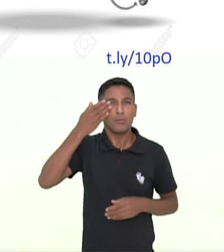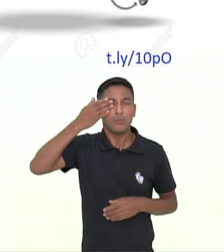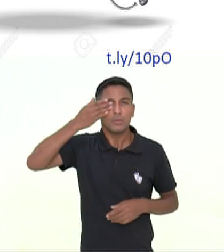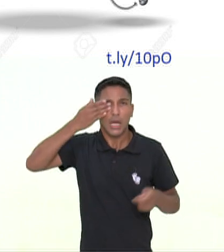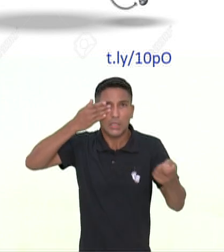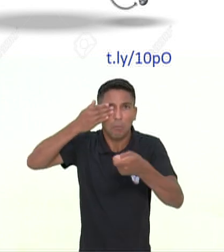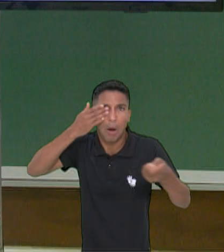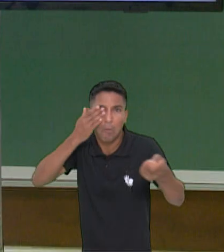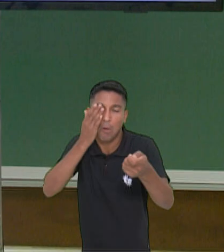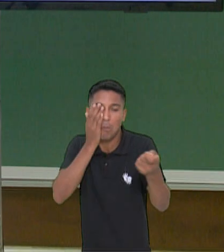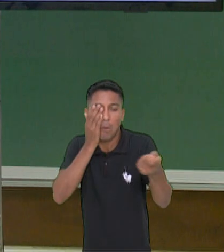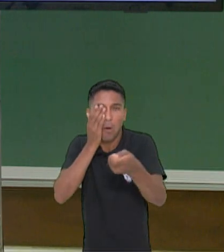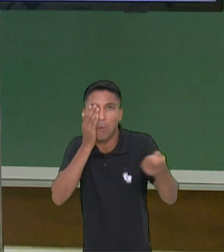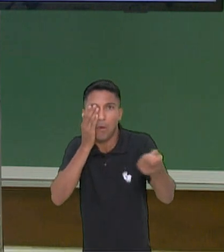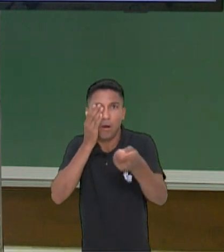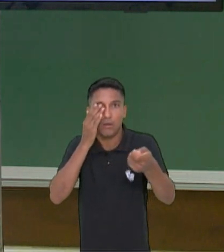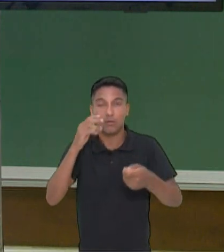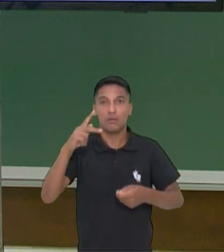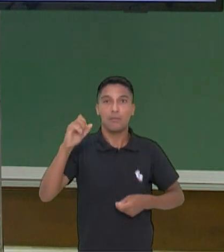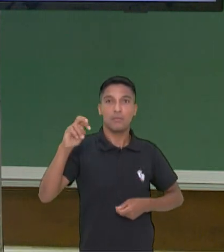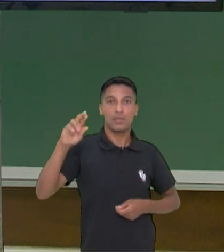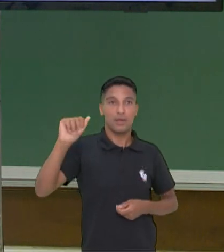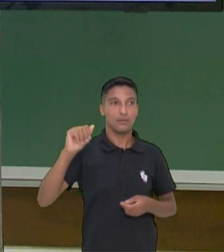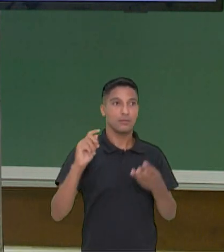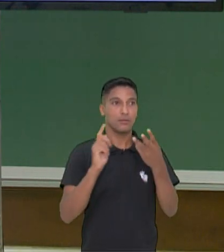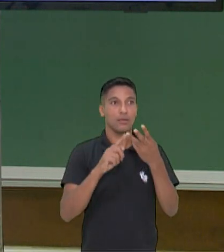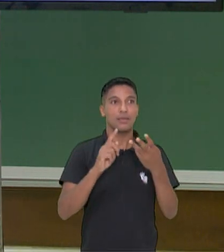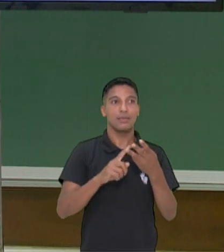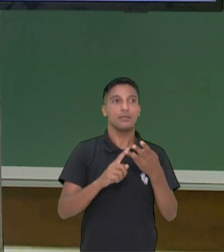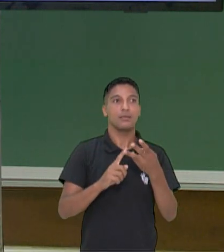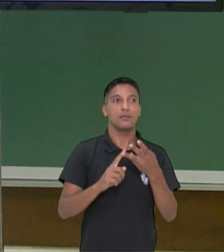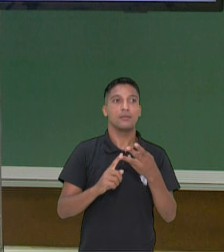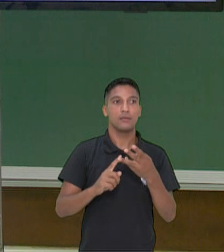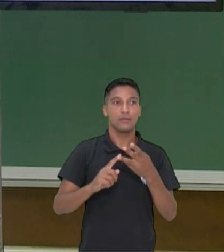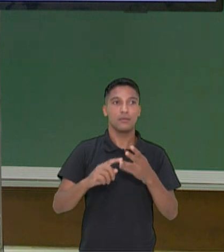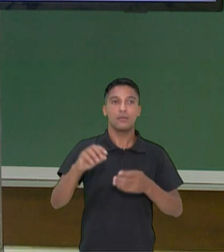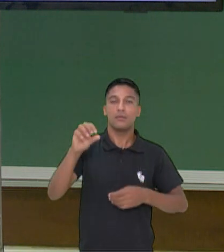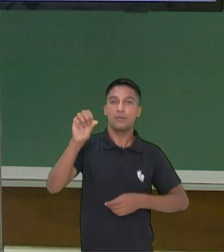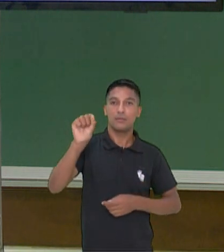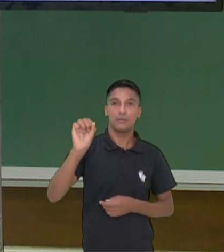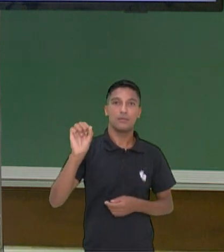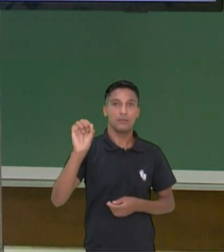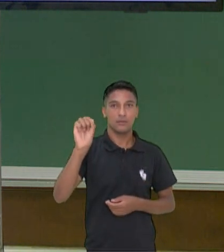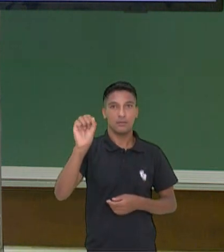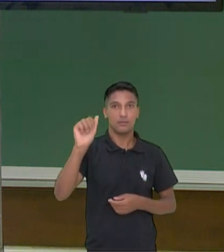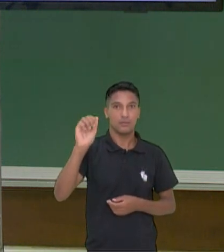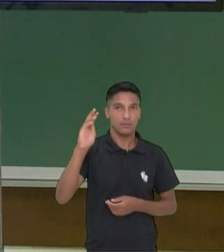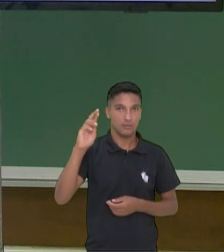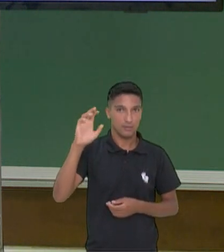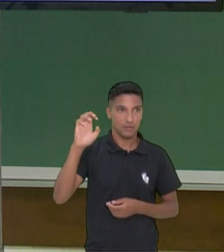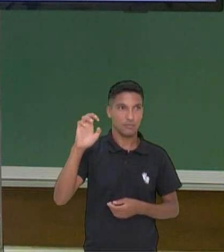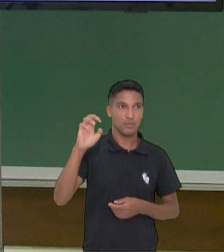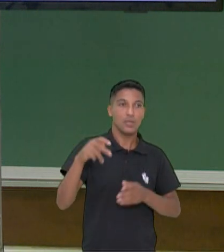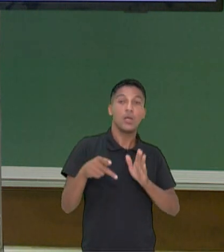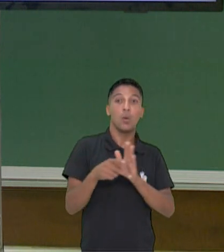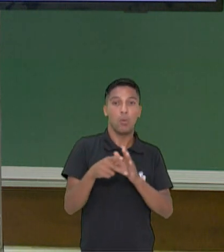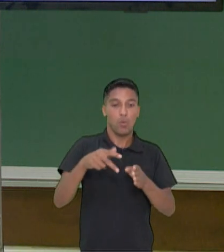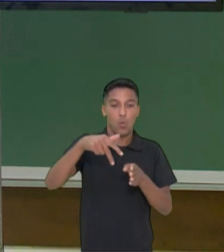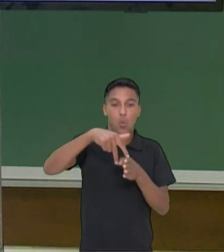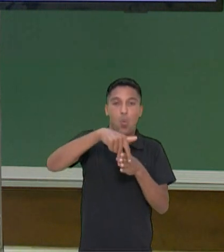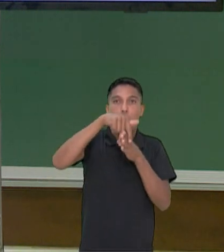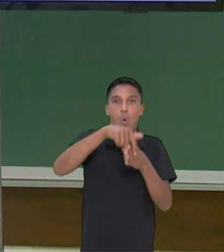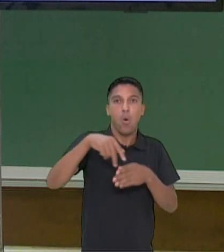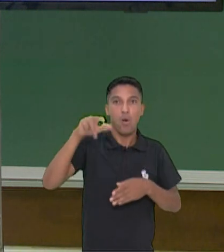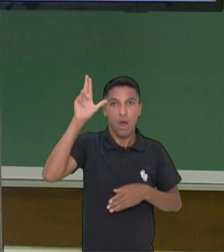Cavaleiros é que utilizavam bastante a espada só para você poder lembrar né as vezes a gente se tu anda as coisas a gente consegue lembrar